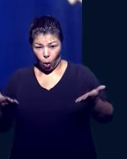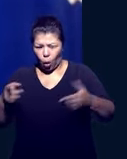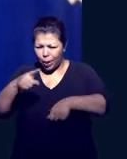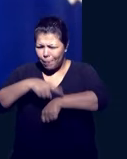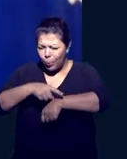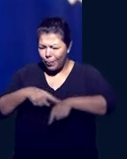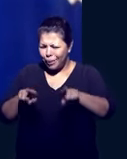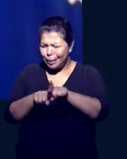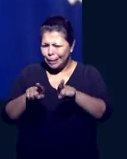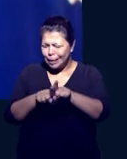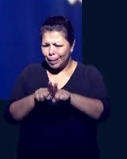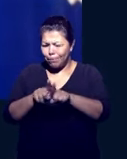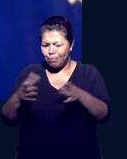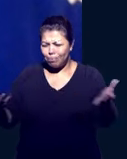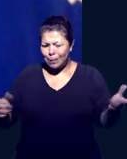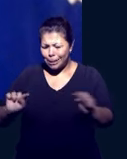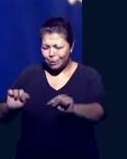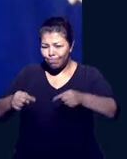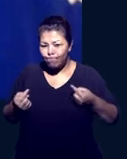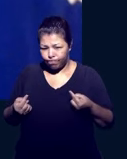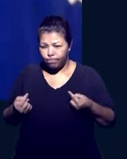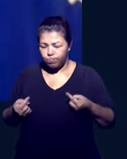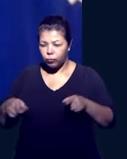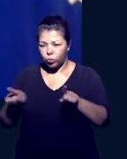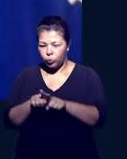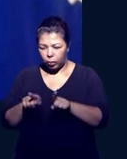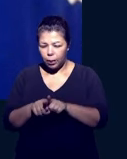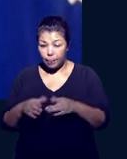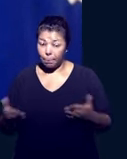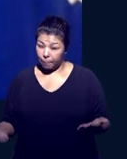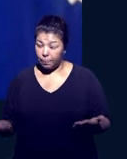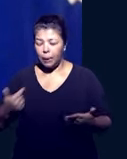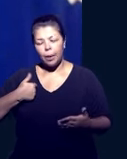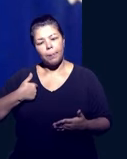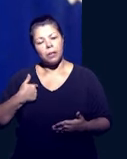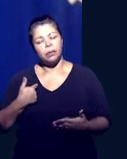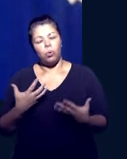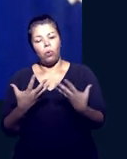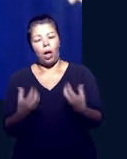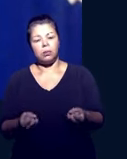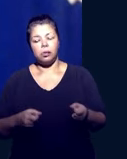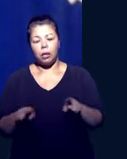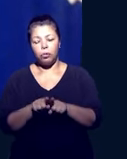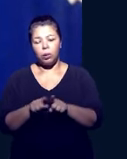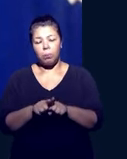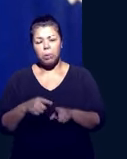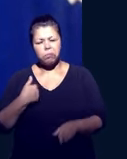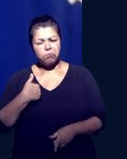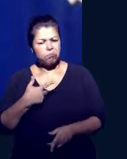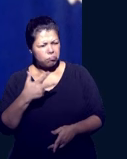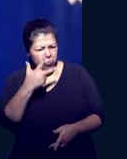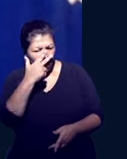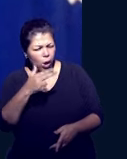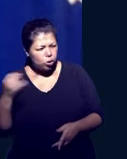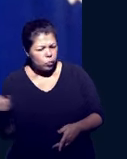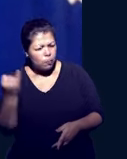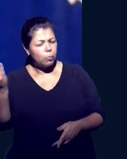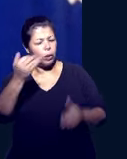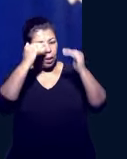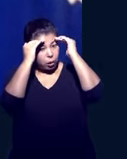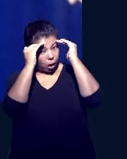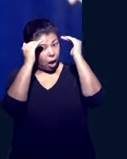à instituição Supremo Tribunal Federal eu considero que o respeito à Suprema corte do nosso país é algo que deve